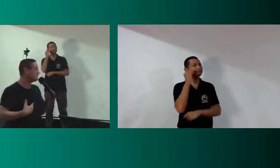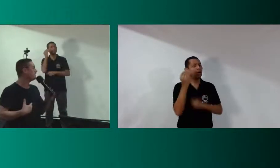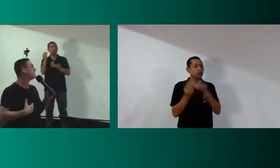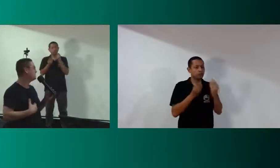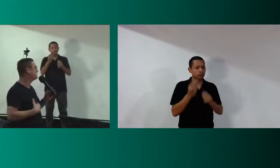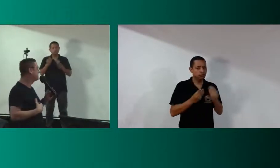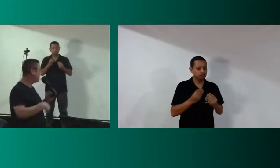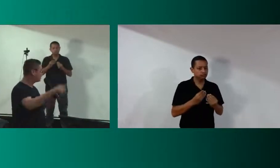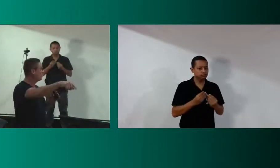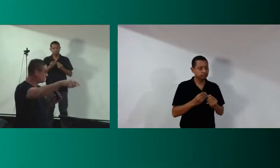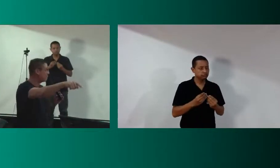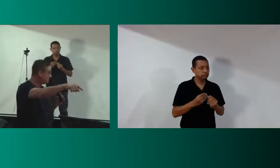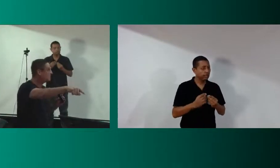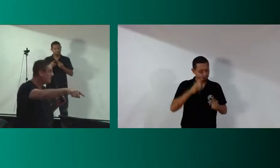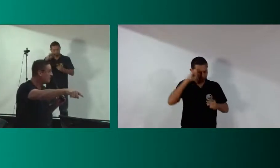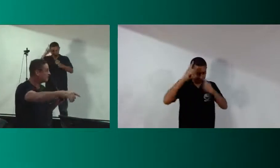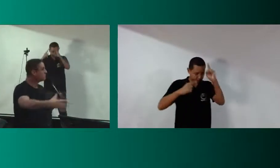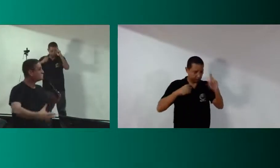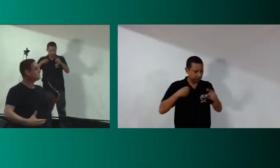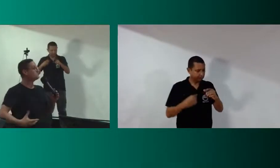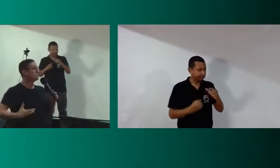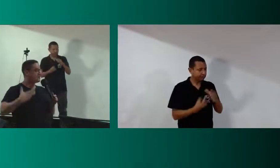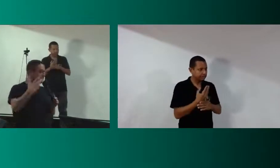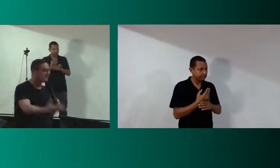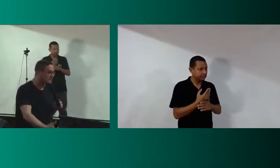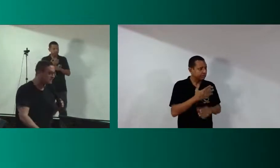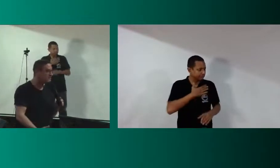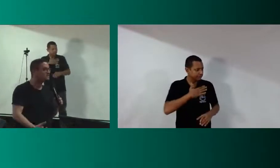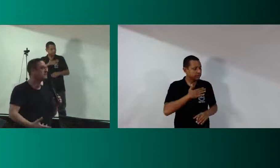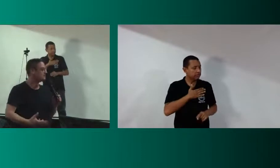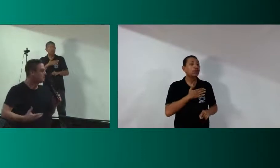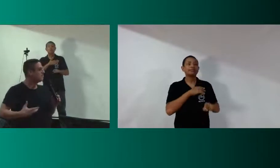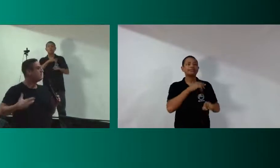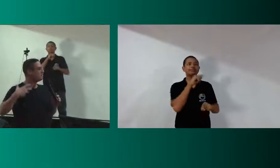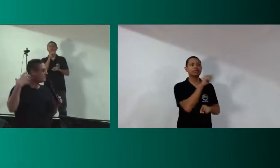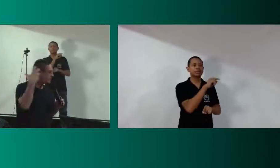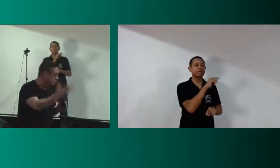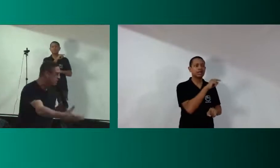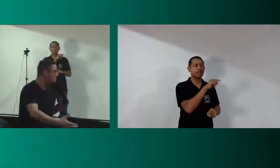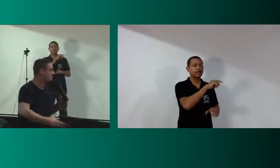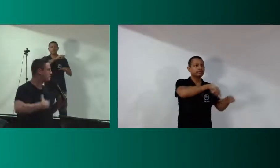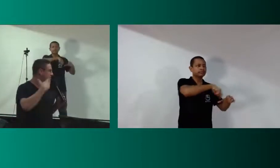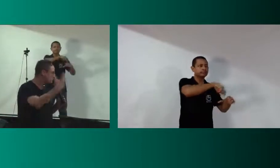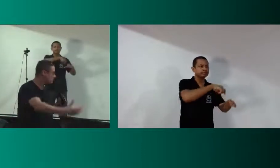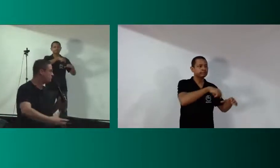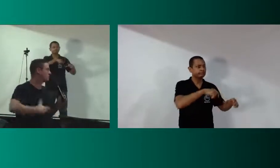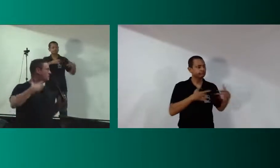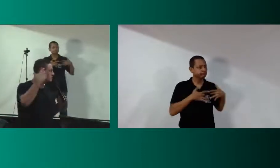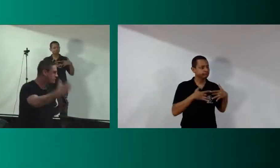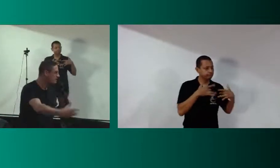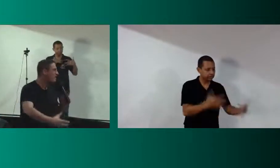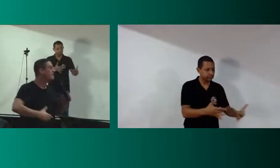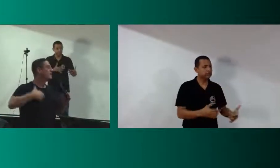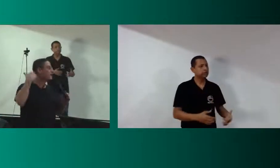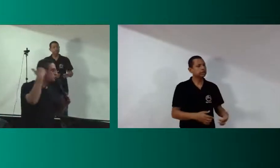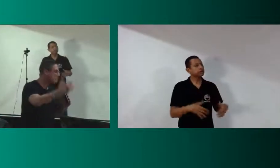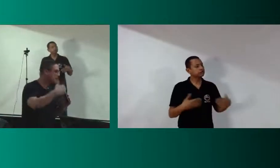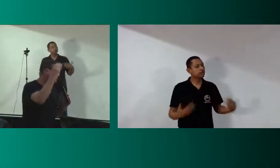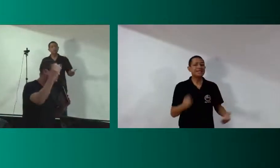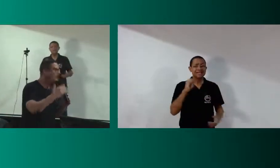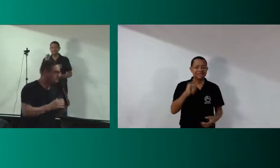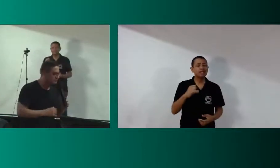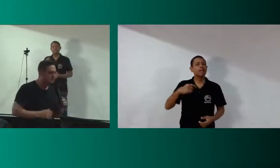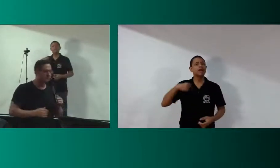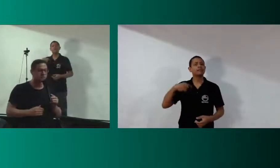a solução não vai vir na gente a solução vem de lá então se a gente puder fazer essa mediação E se a gente nesse sentido de tentar